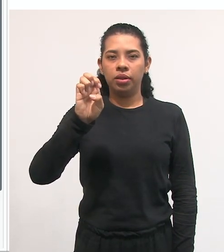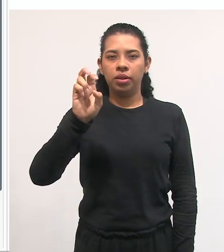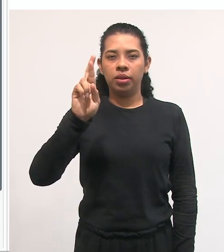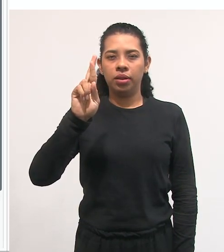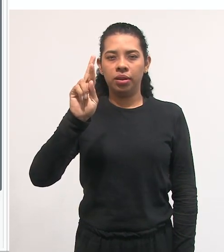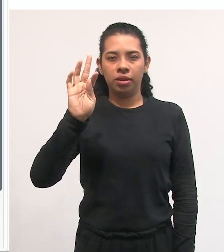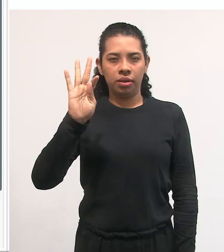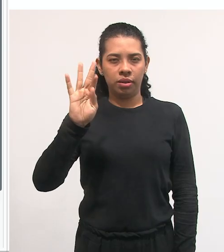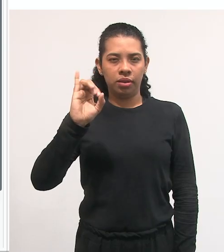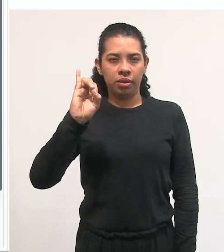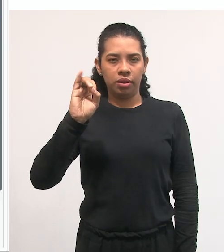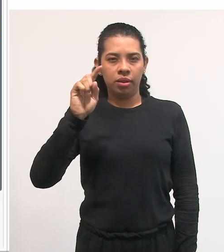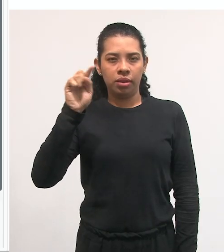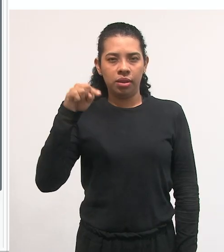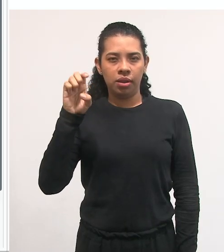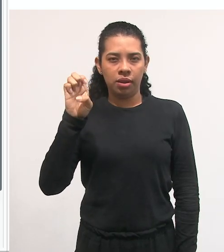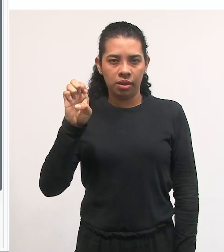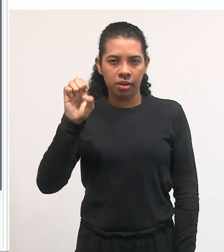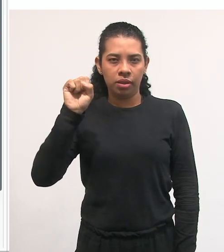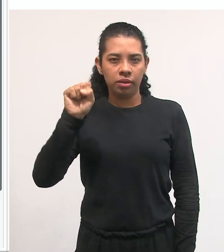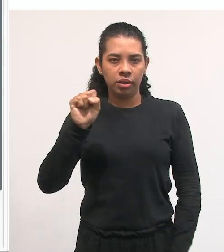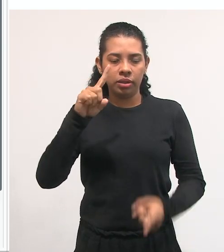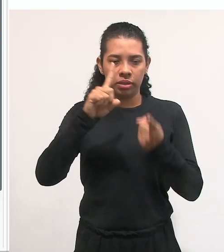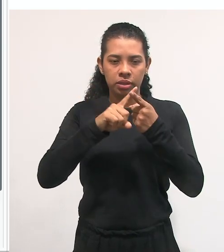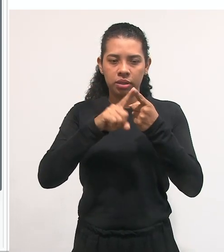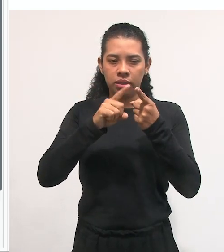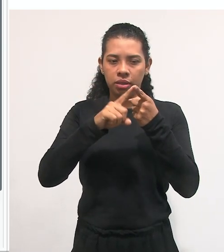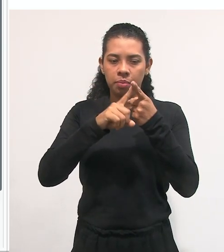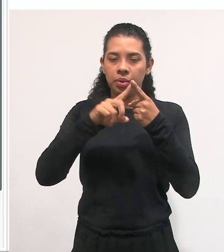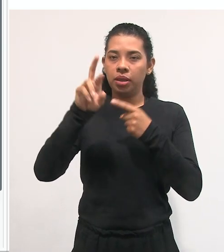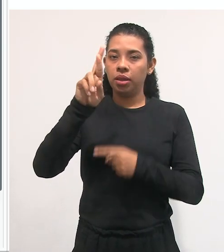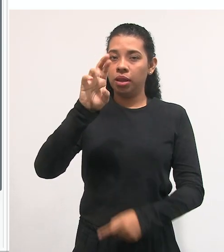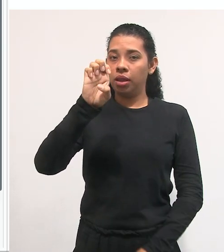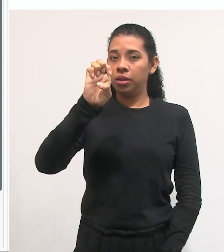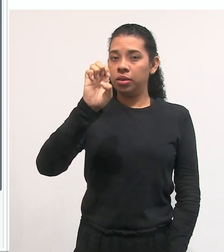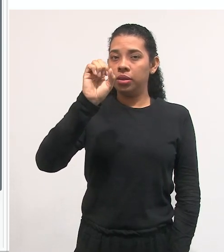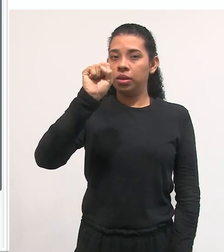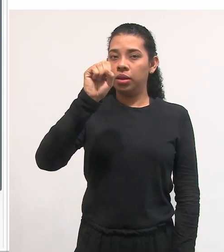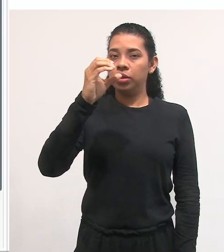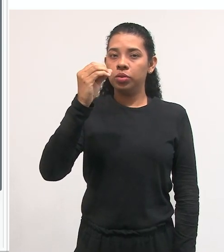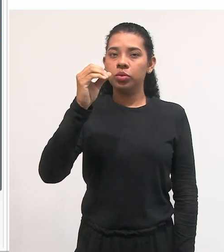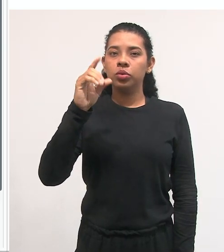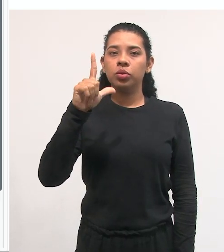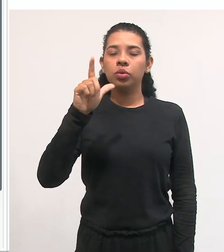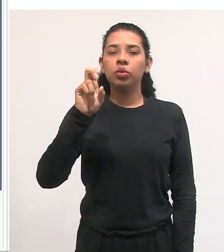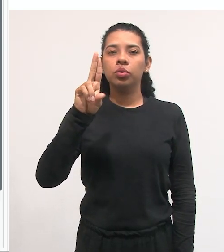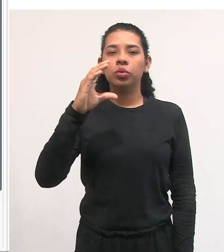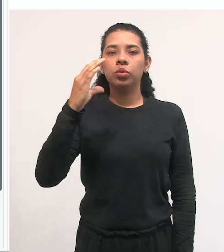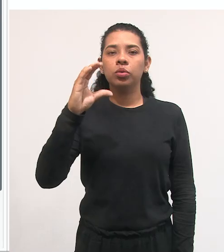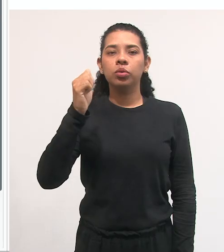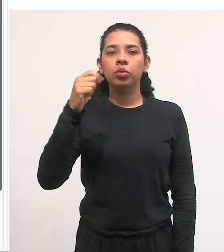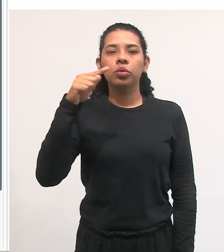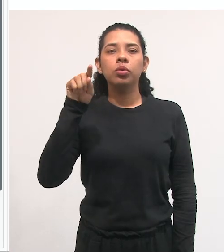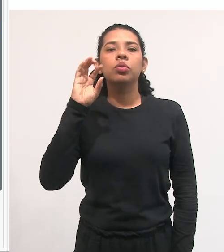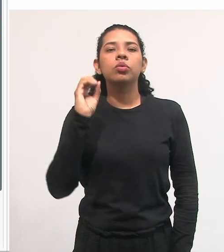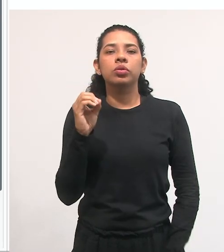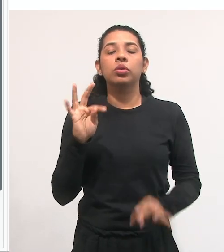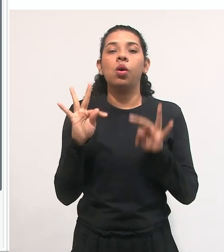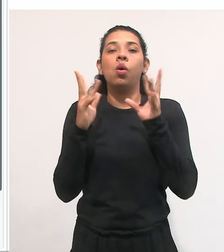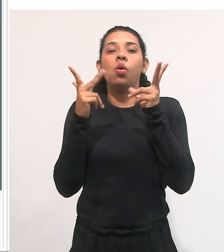cada modalidade tem suas diretrizes curriculares e essas diretrizes curriculares são publicadas em forma